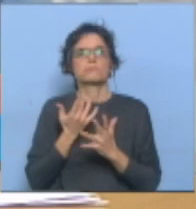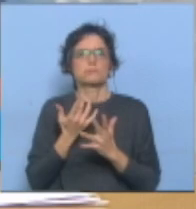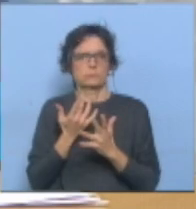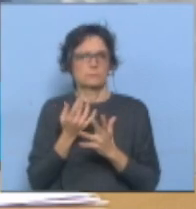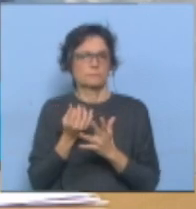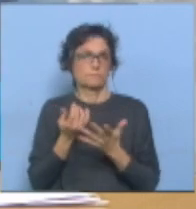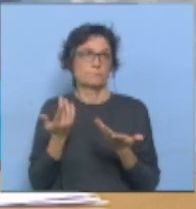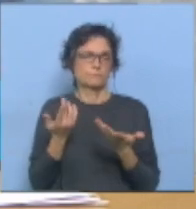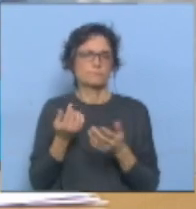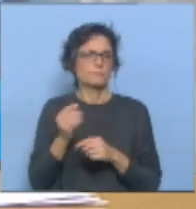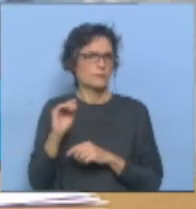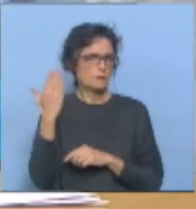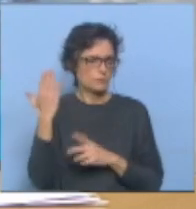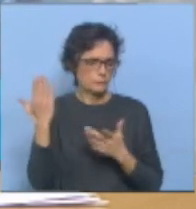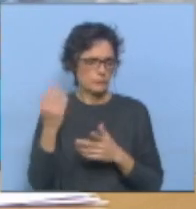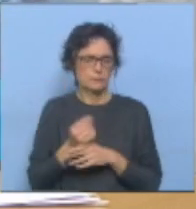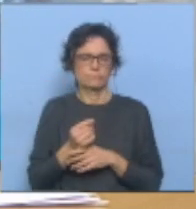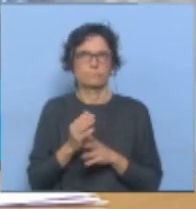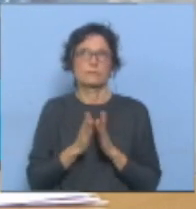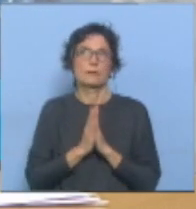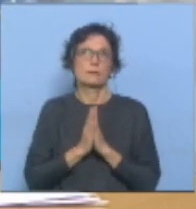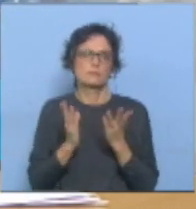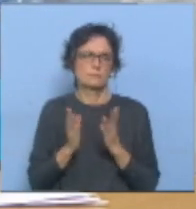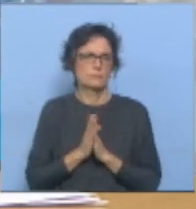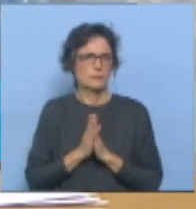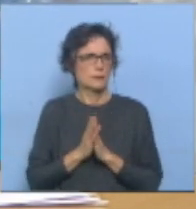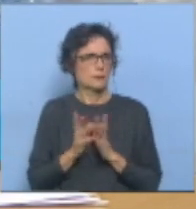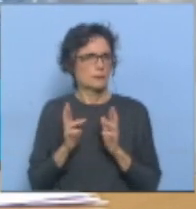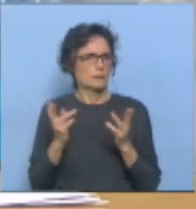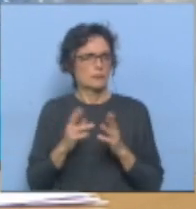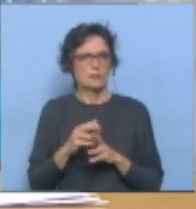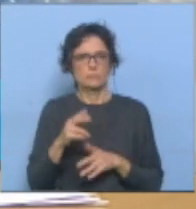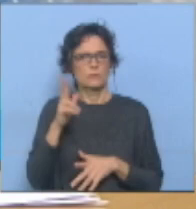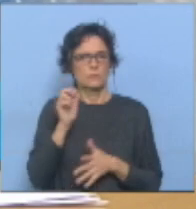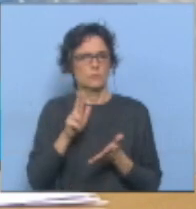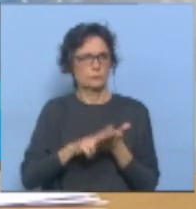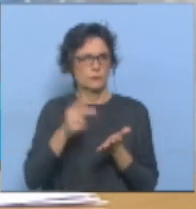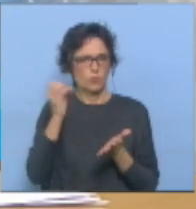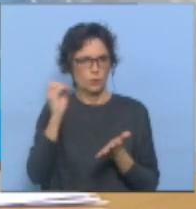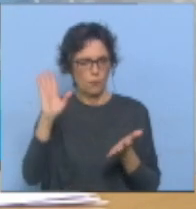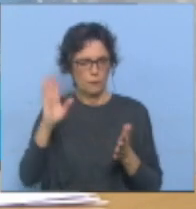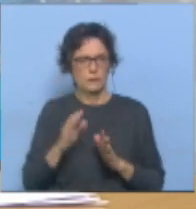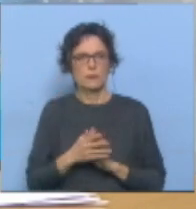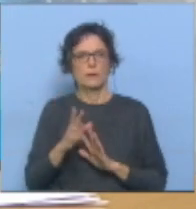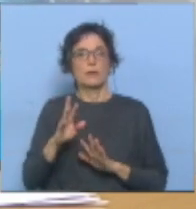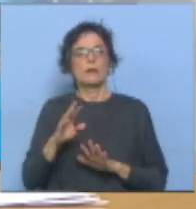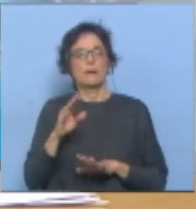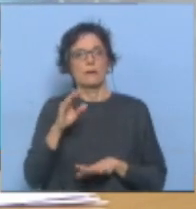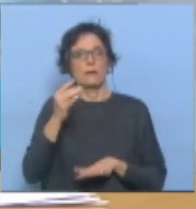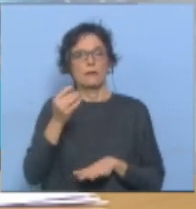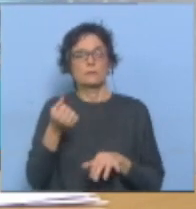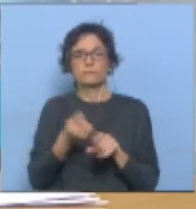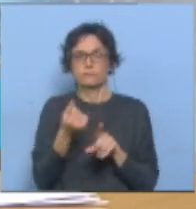lugar, Deus queira que não seja aprovado, faremos tudo para que não seja, lutamos também pelo referendo para que o povo português seja